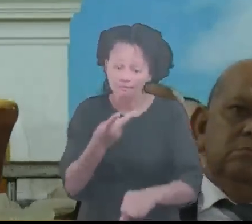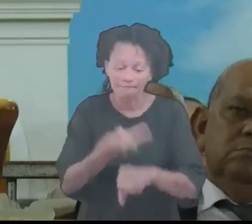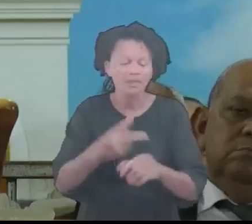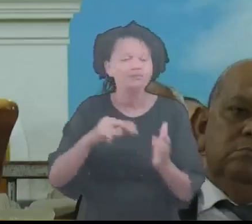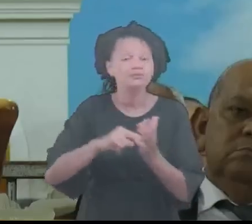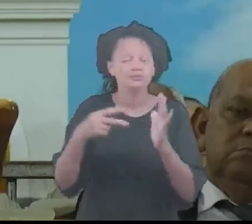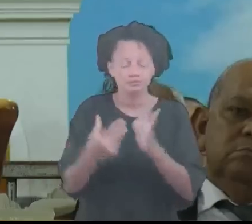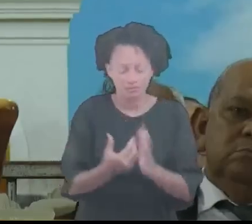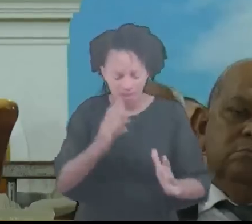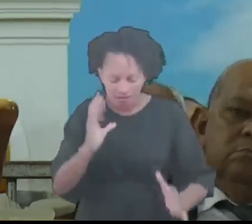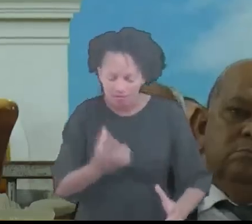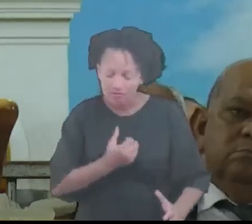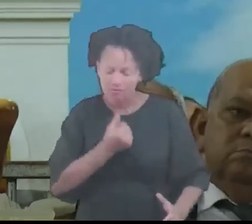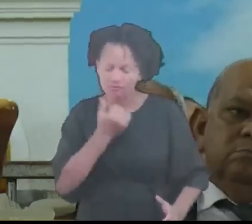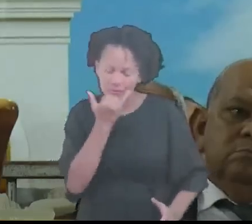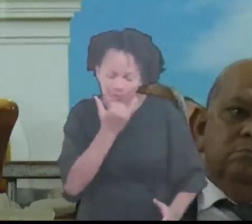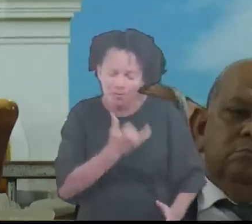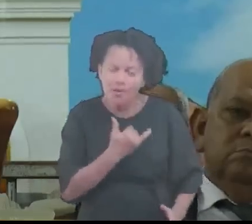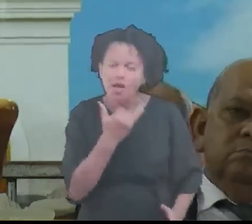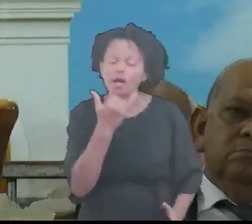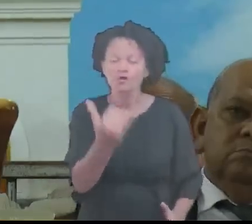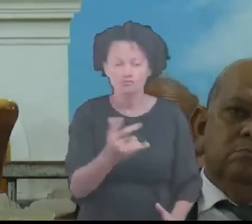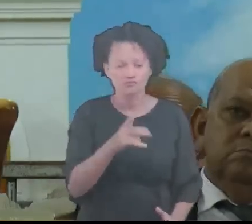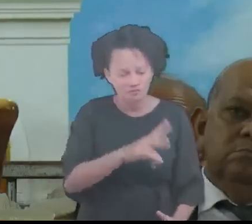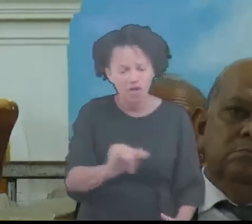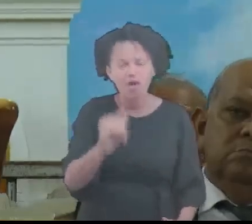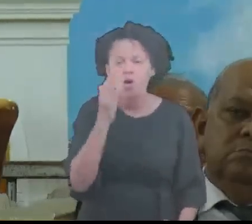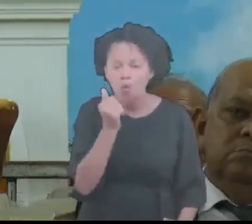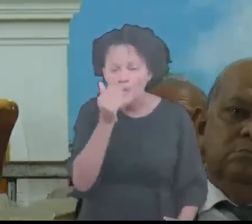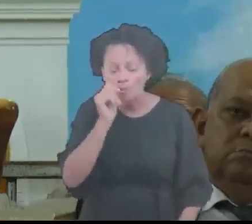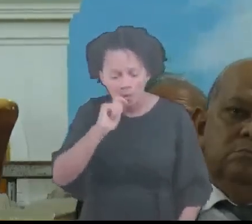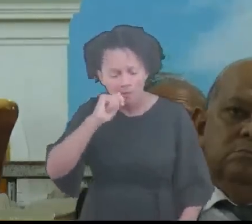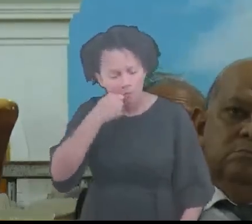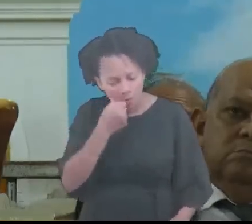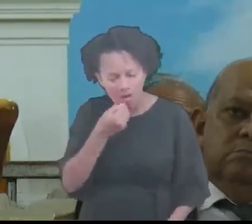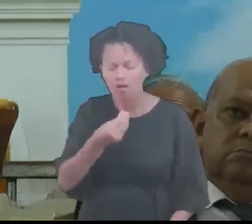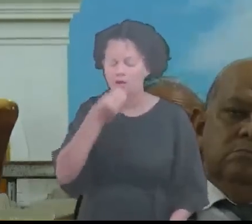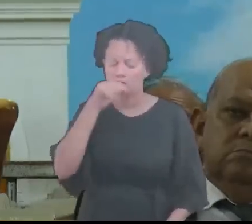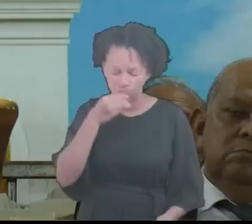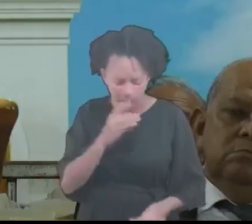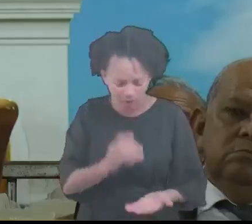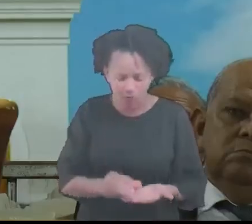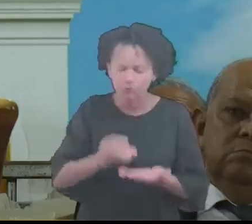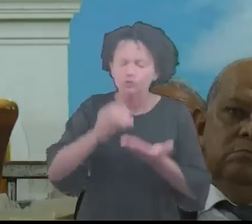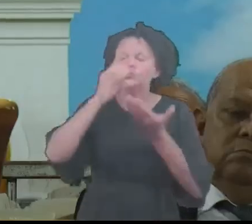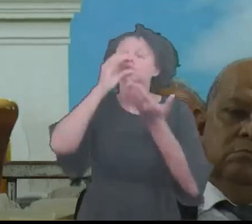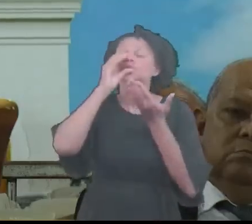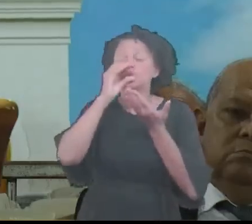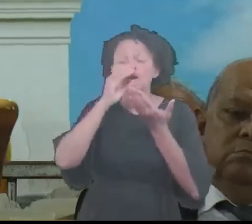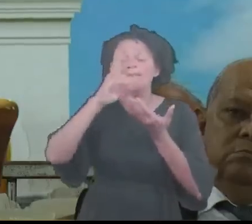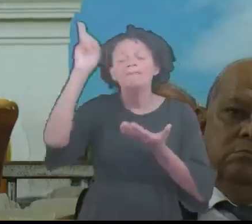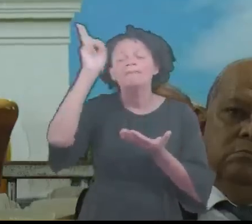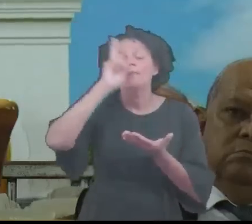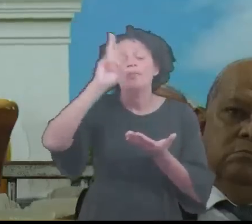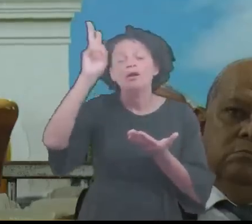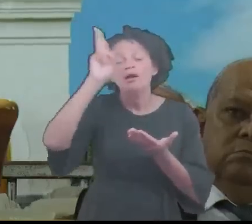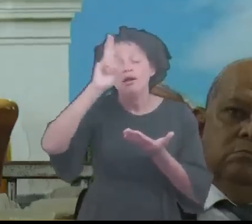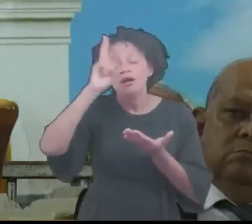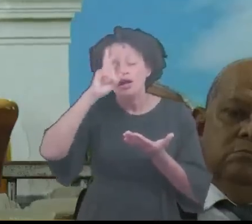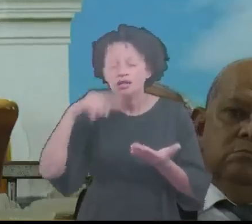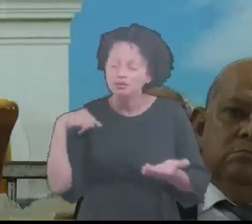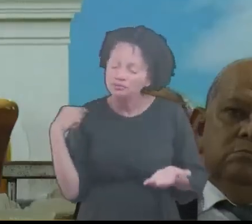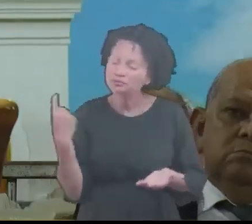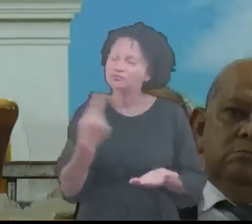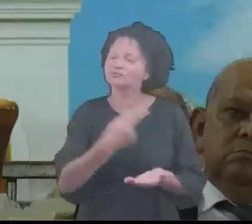Glória a Deus. Você vai comer o pão. Você vai beber o cálice, que é memória da